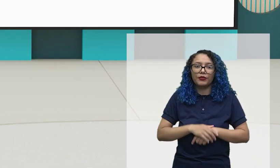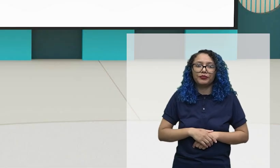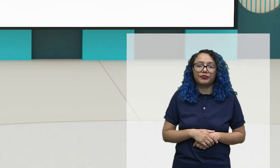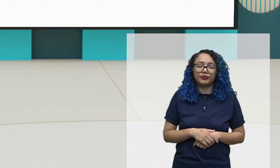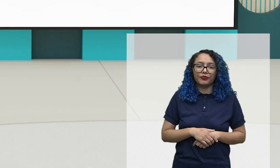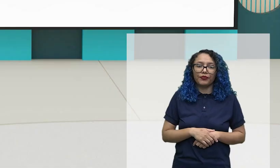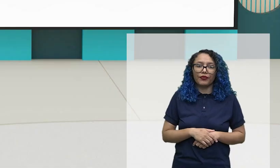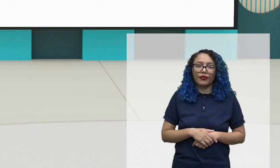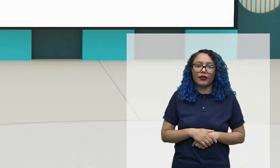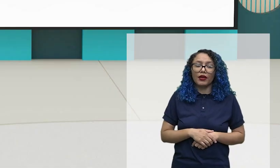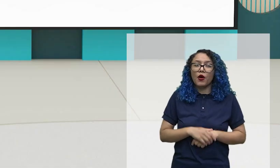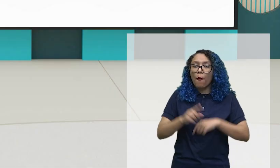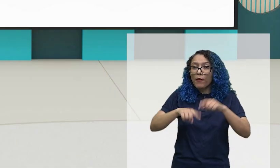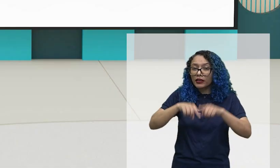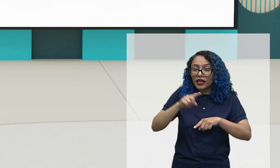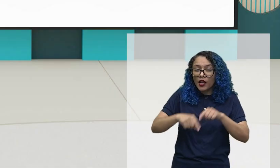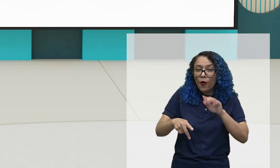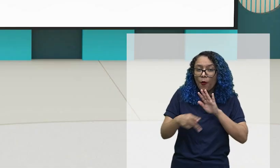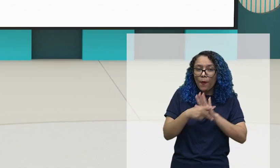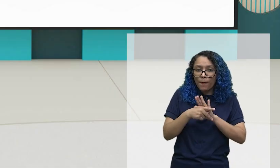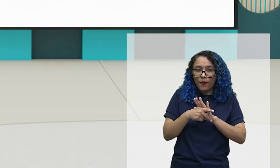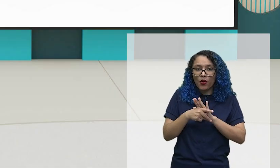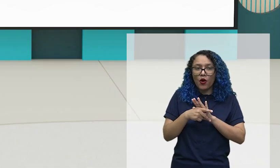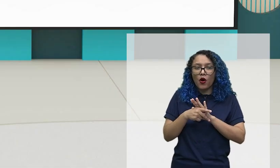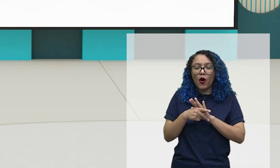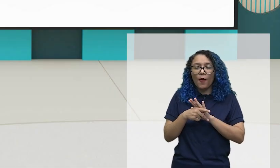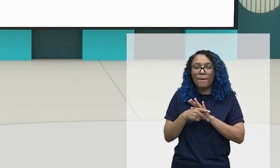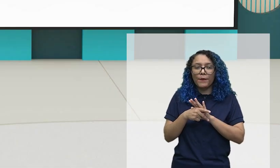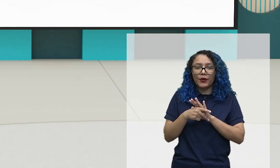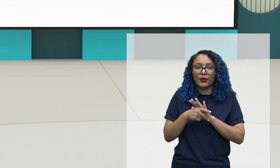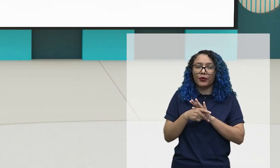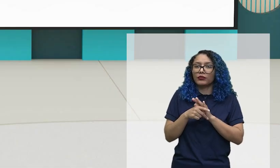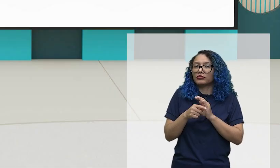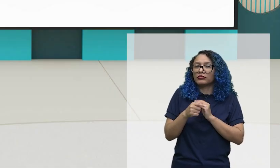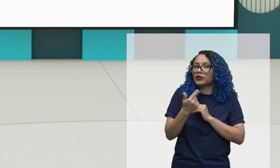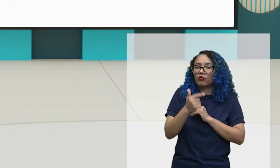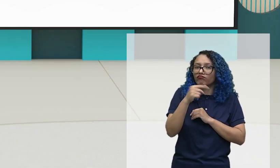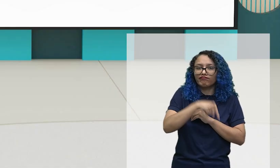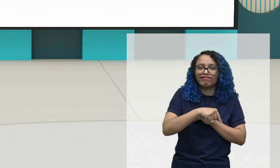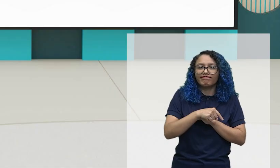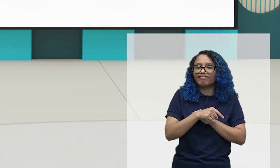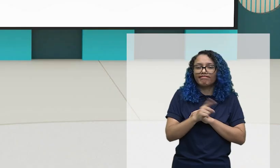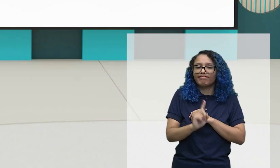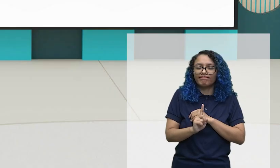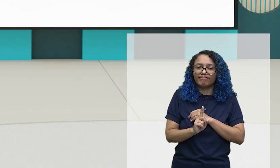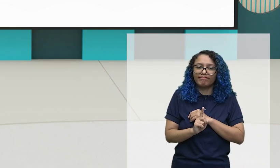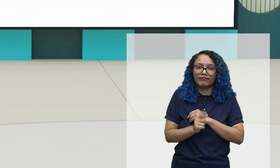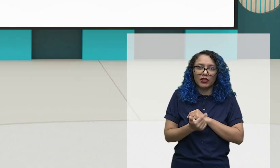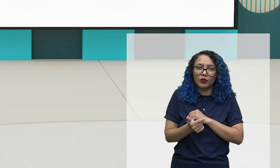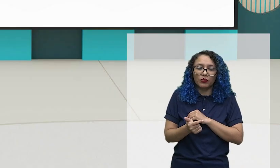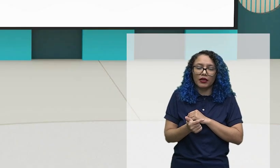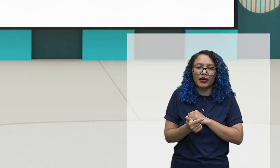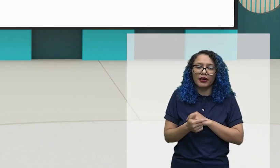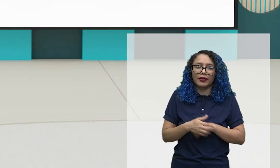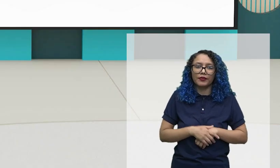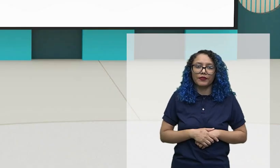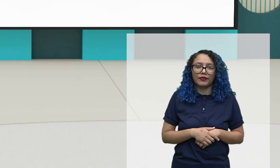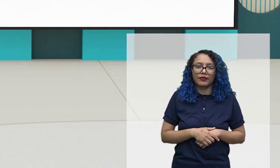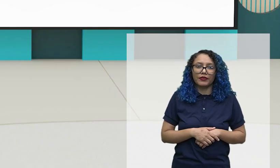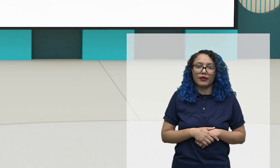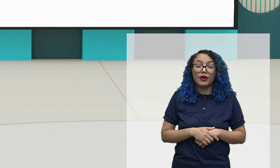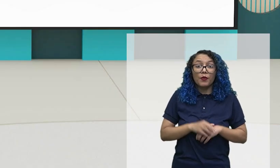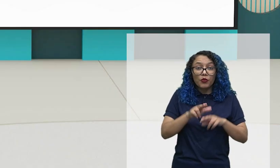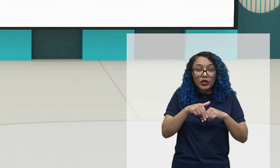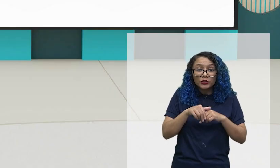dos materiais, nós não temos um material específico para essas modalidades aqui. Então,